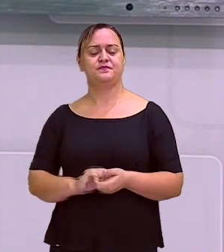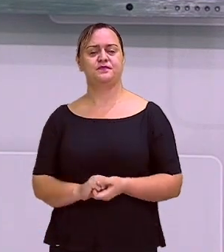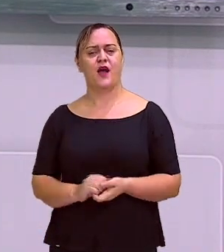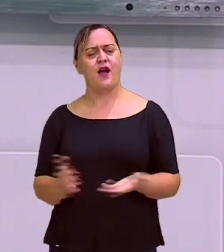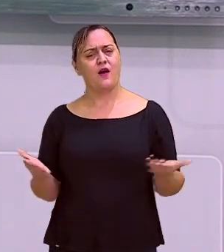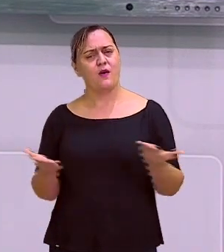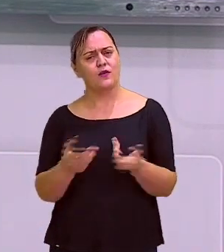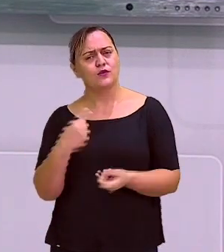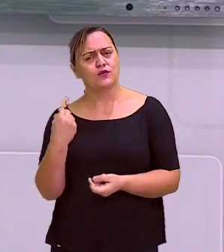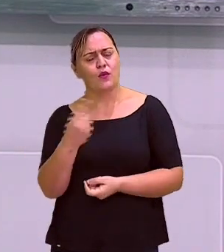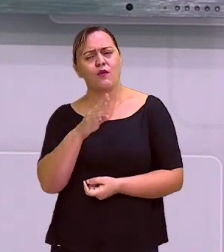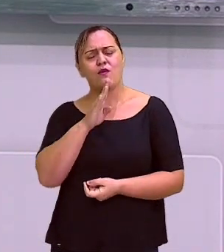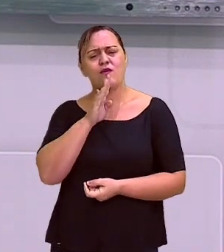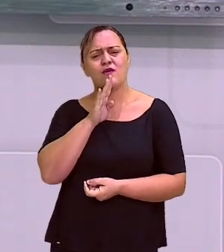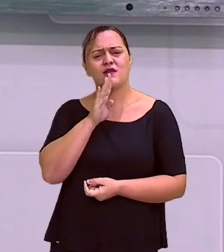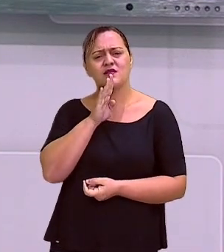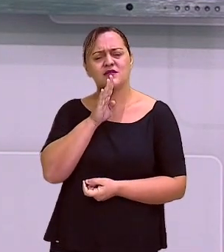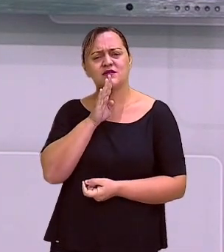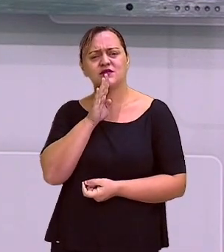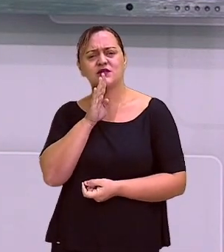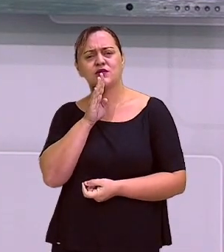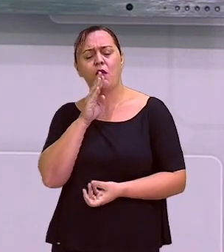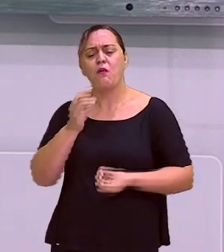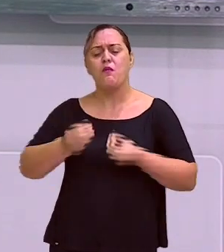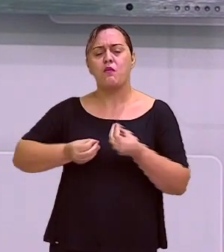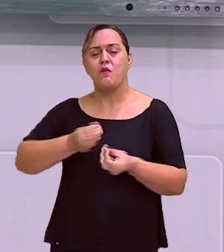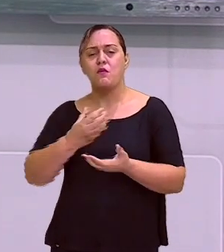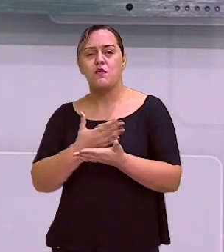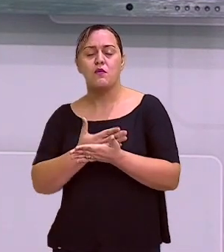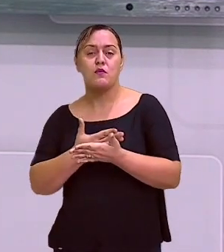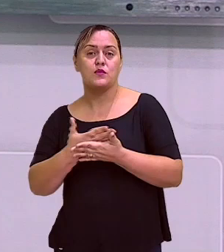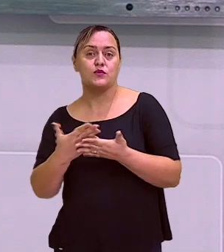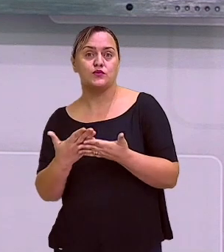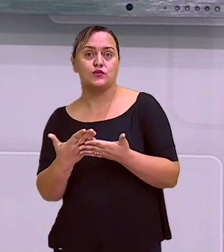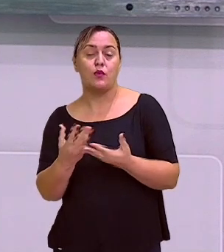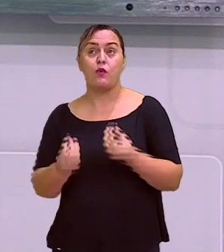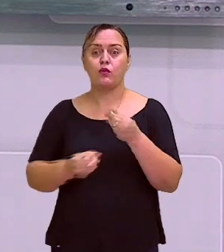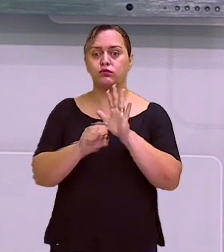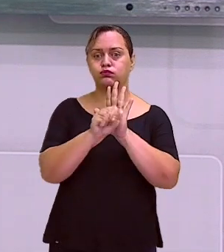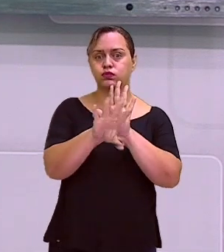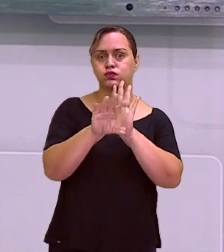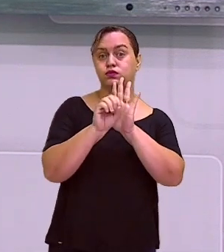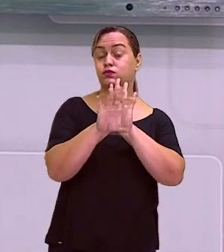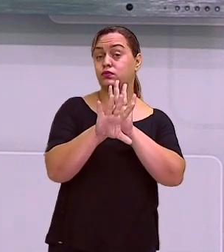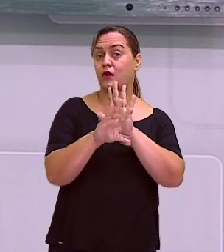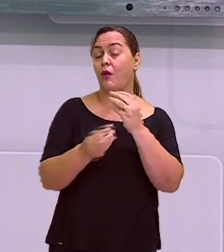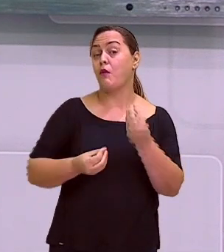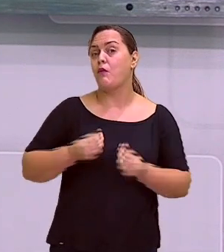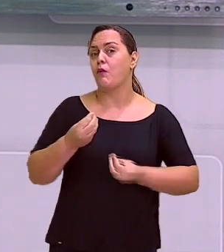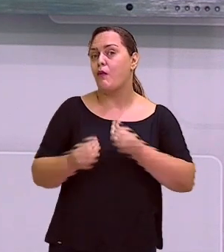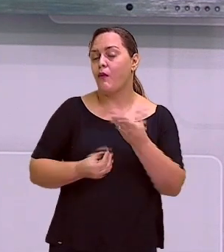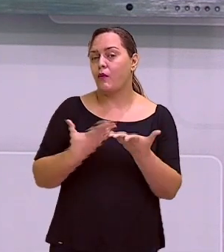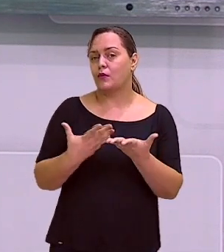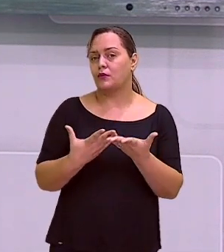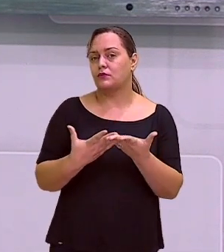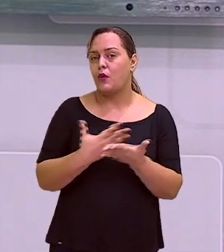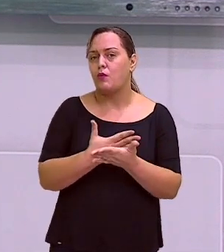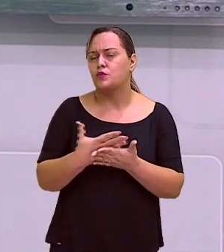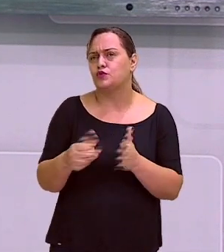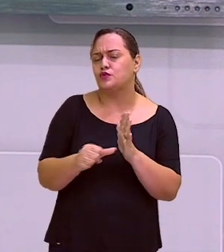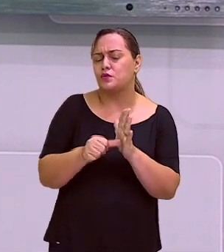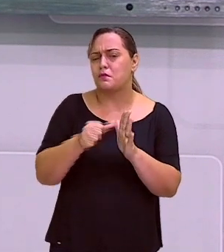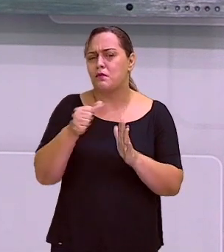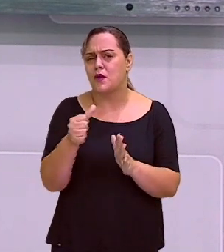história cinematográfica. Como tudo começou, como que era projetado, como surgiram esses artistas. Uma